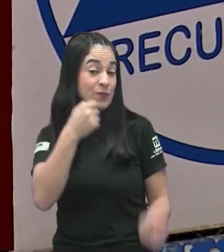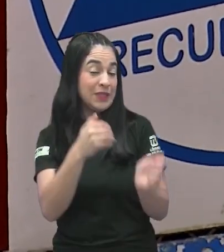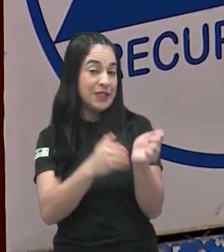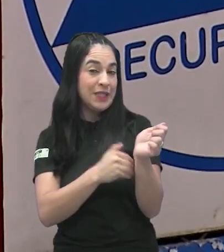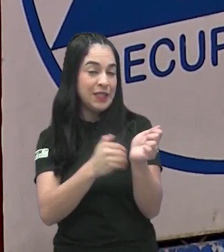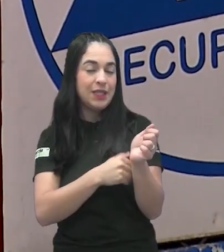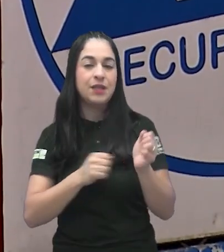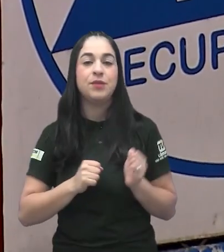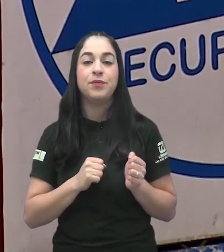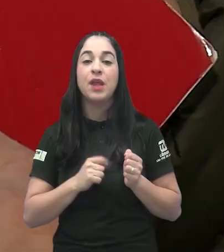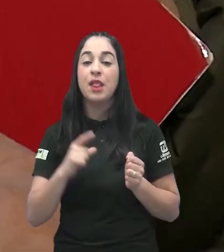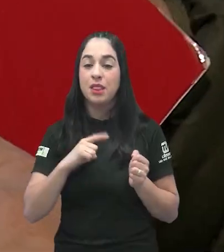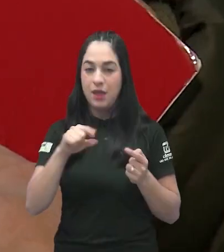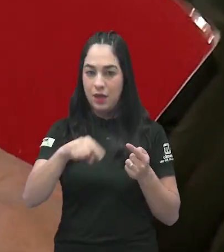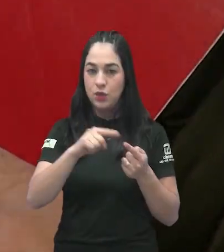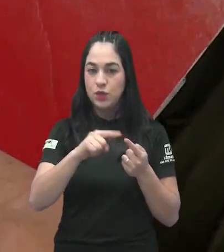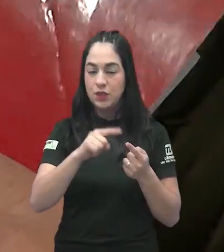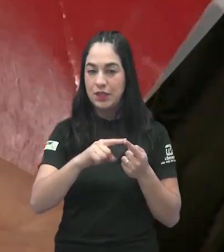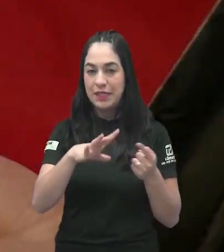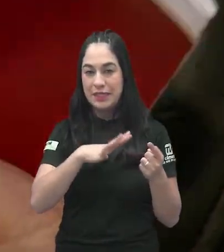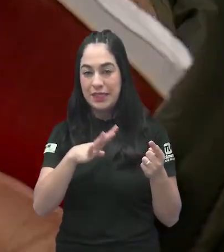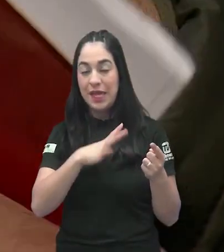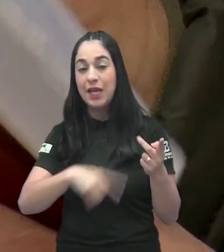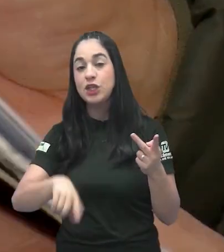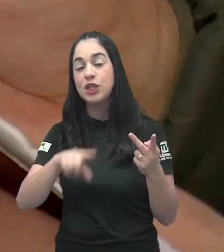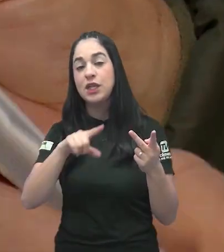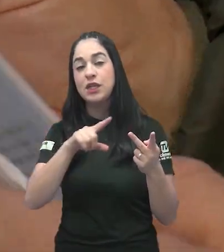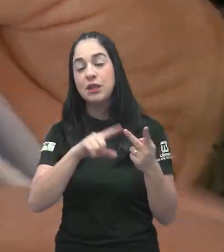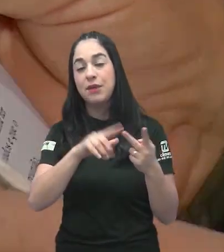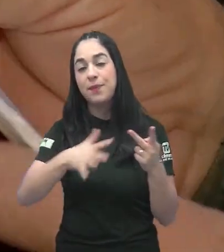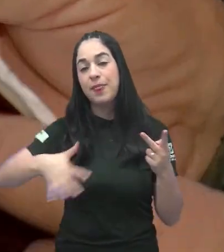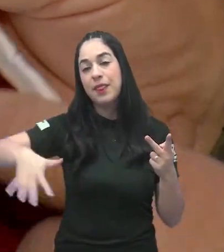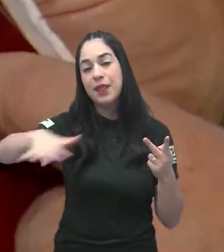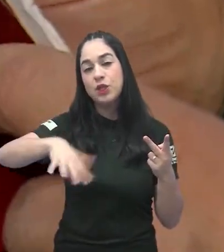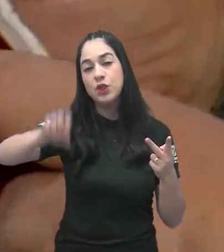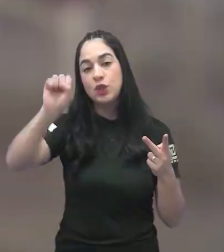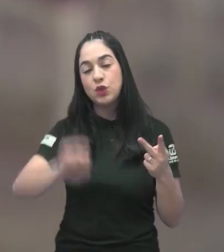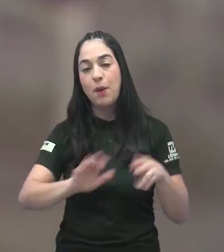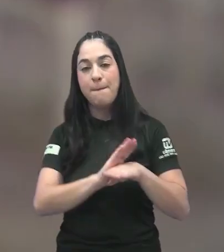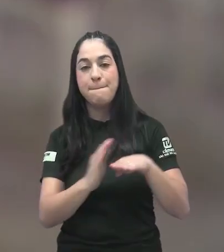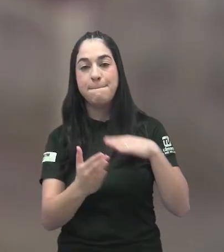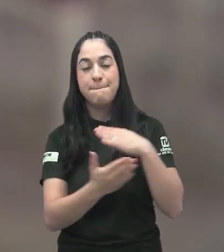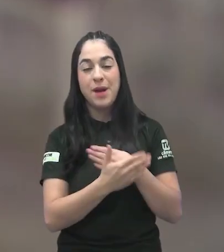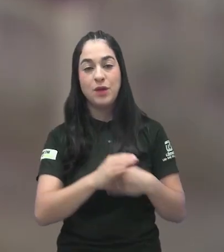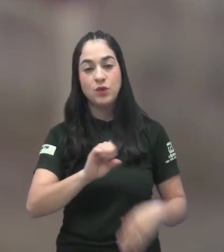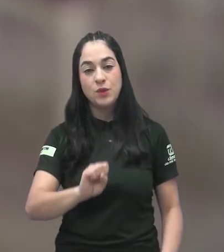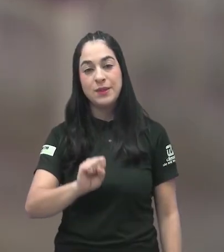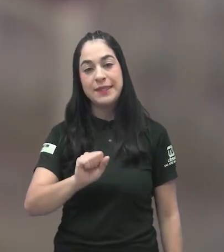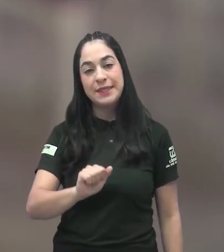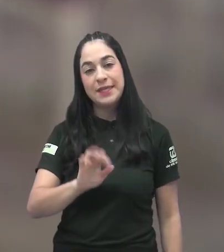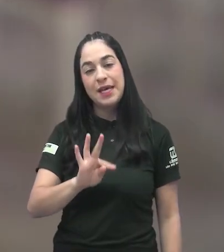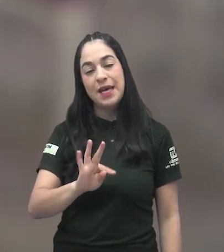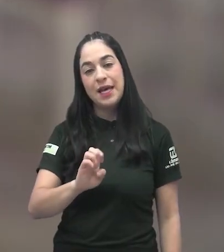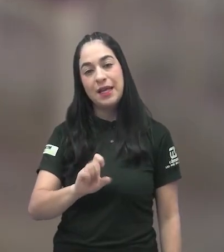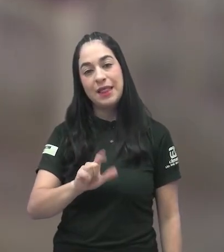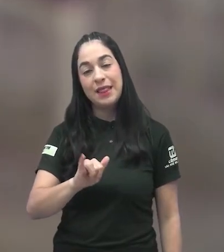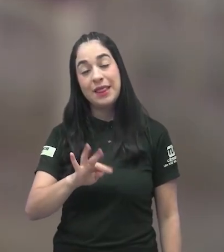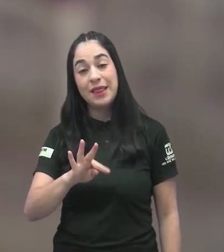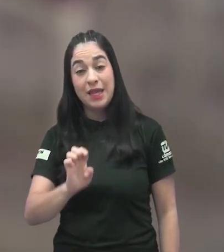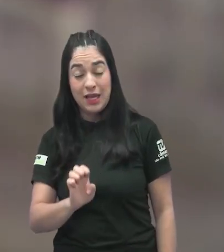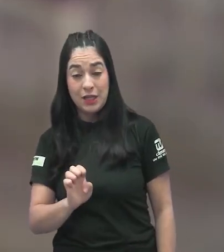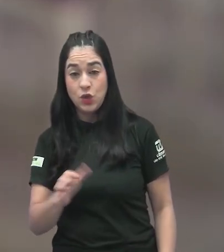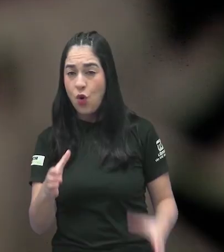Jogadores Anônimos. Além da unidade no centro, o Jogadores Anônimos também conta com espaço na Zona Sul, no bairro